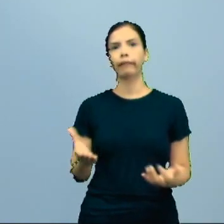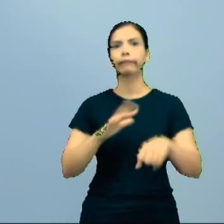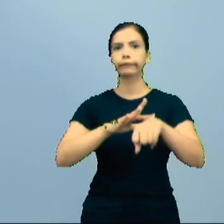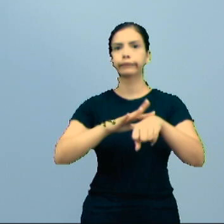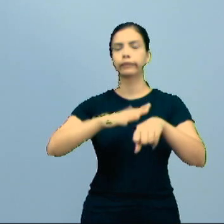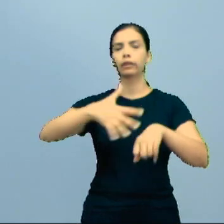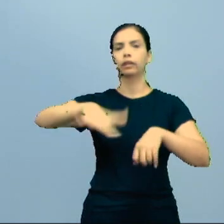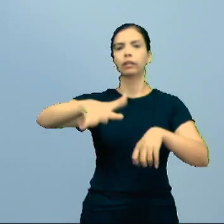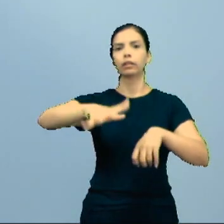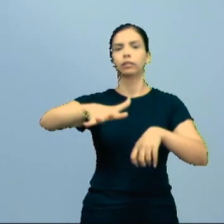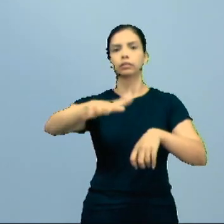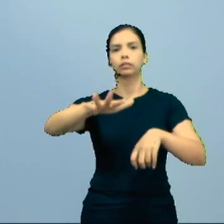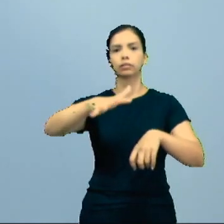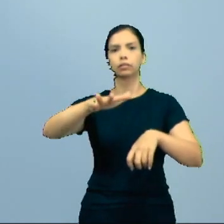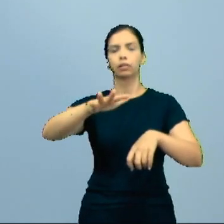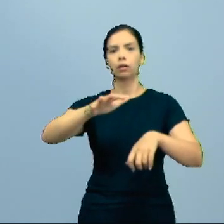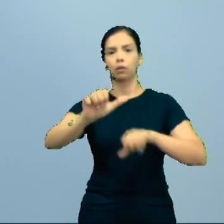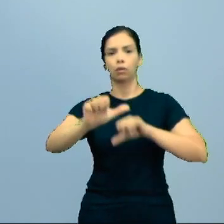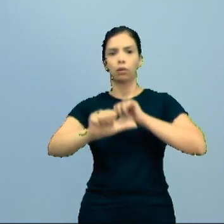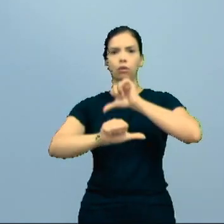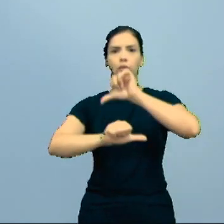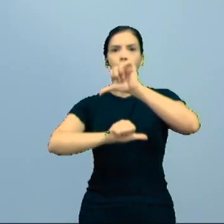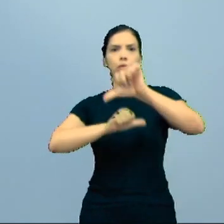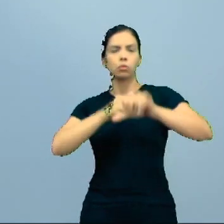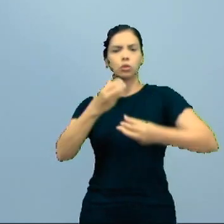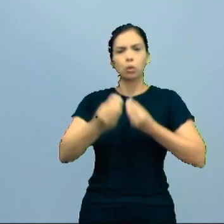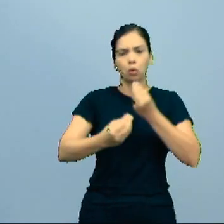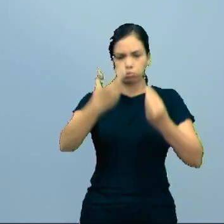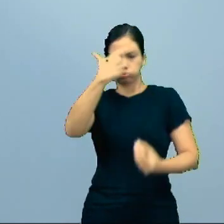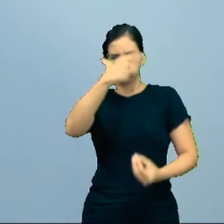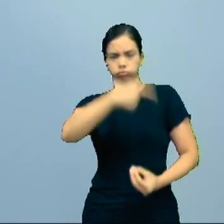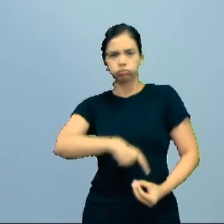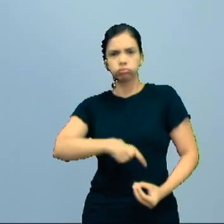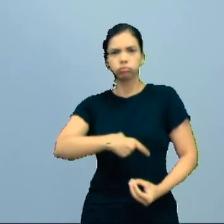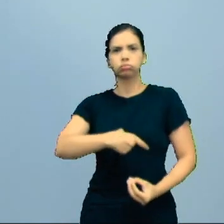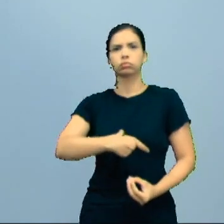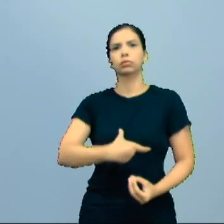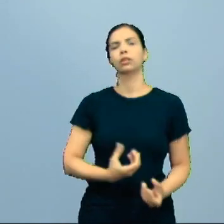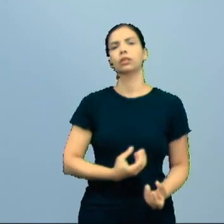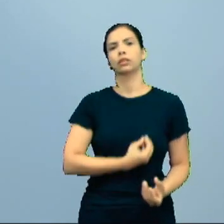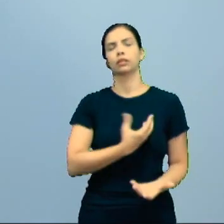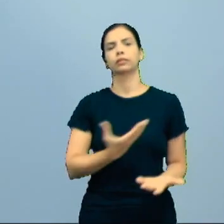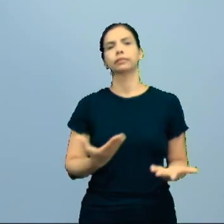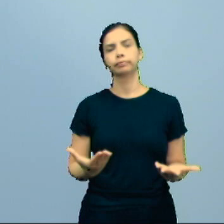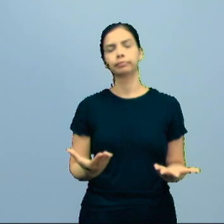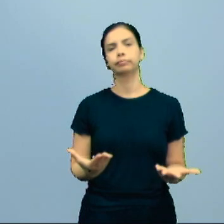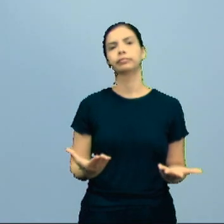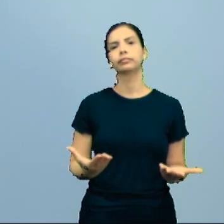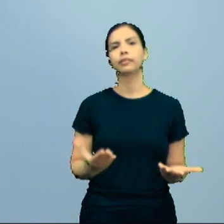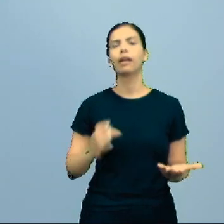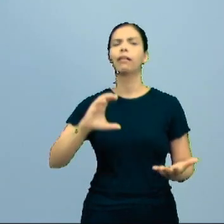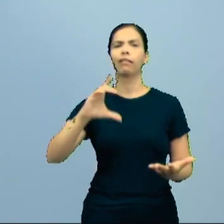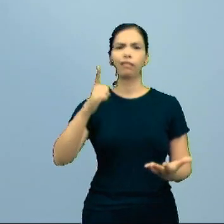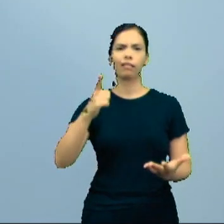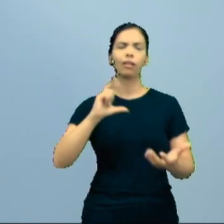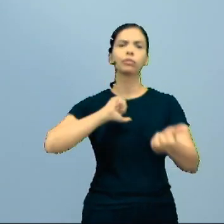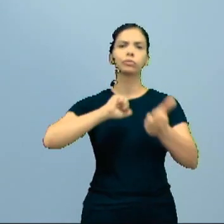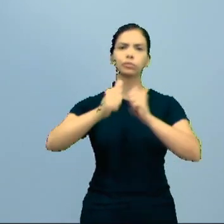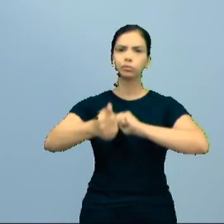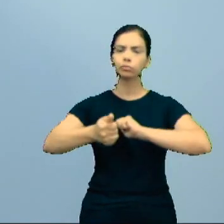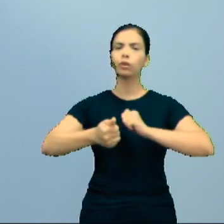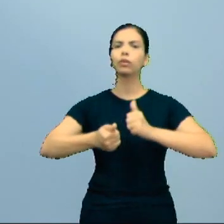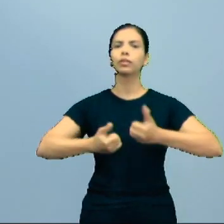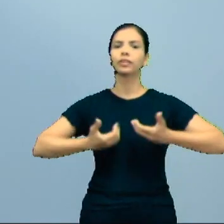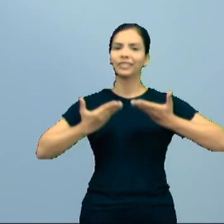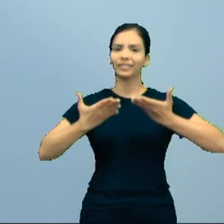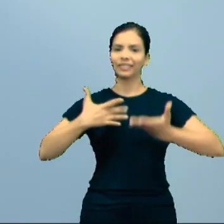uma alteração comportamental. Então, é evidente que o esporte traz saúde,